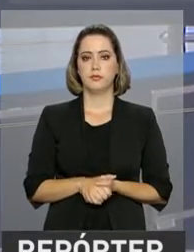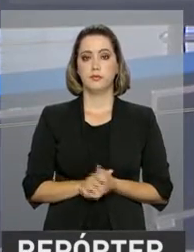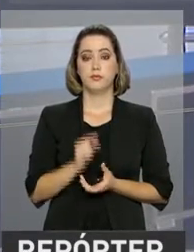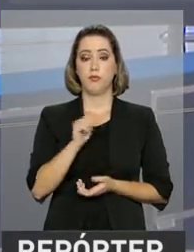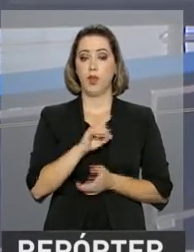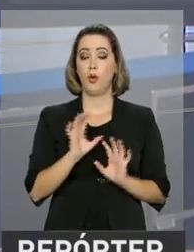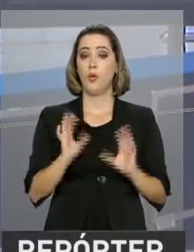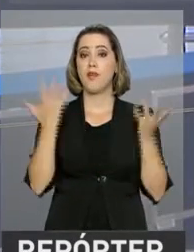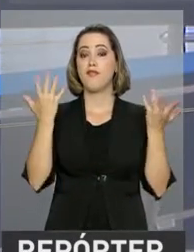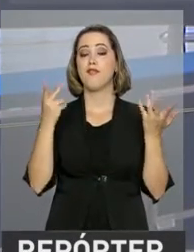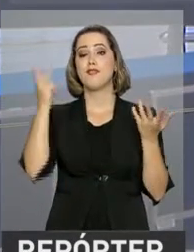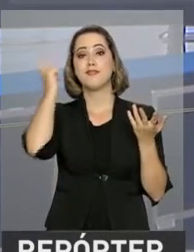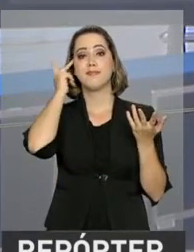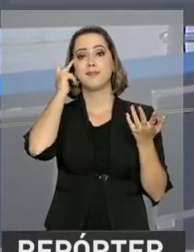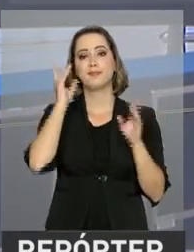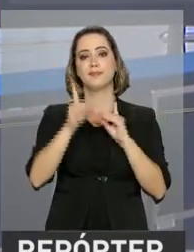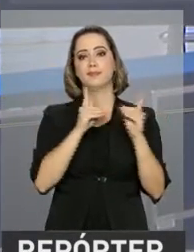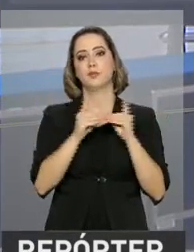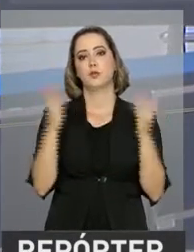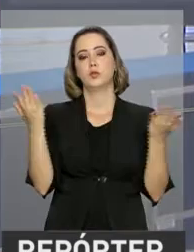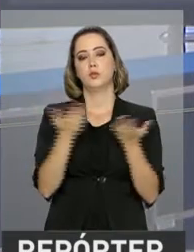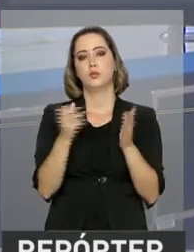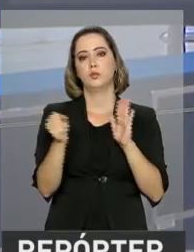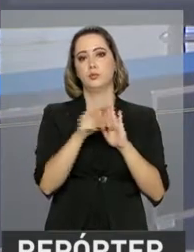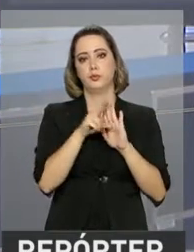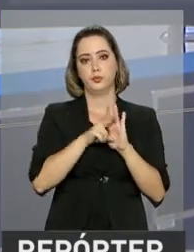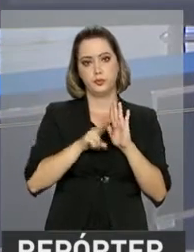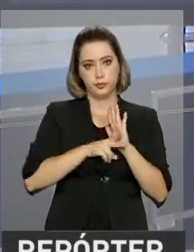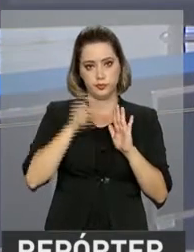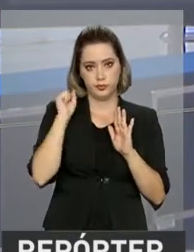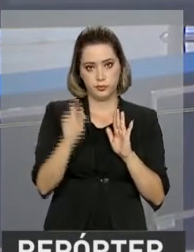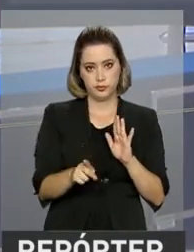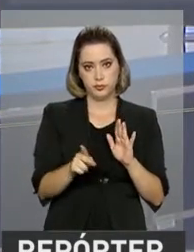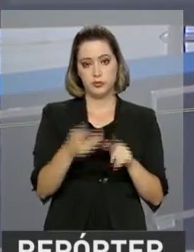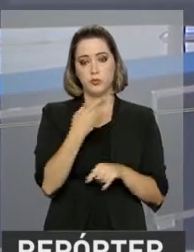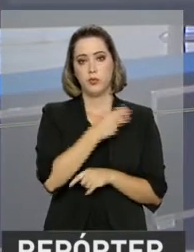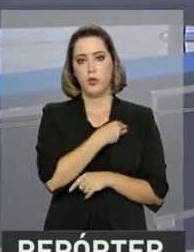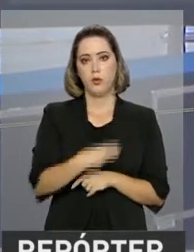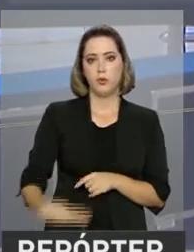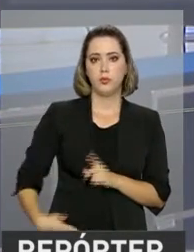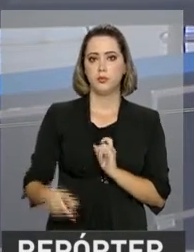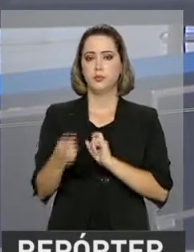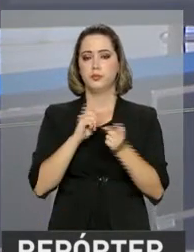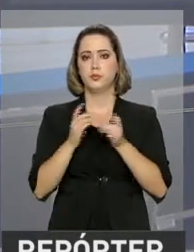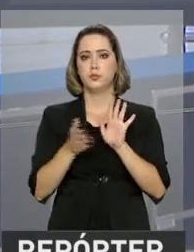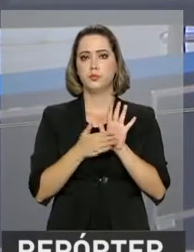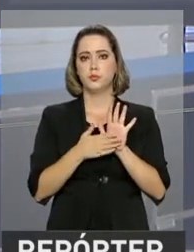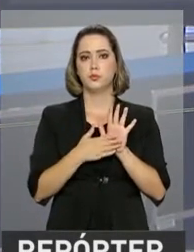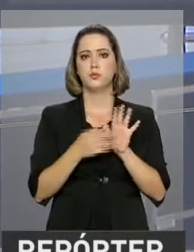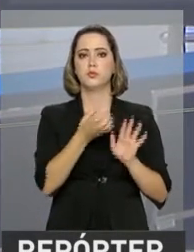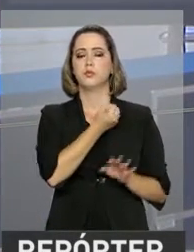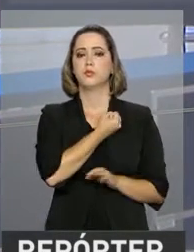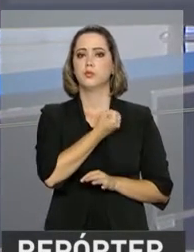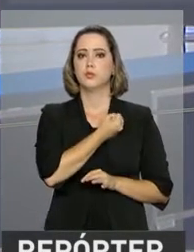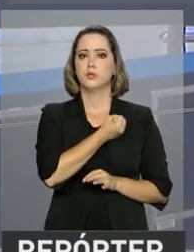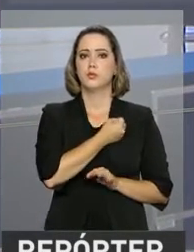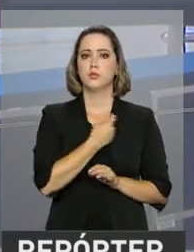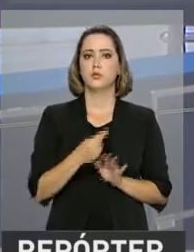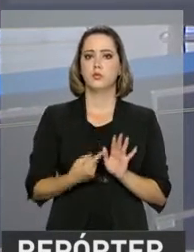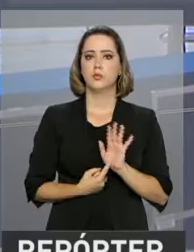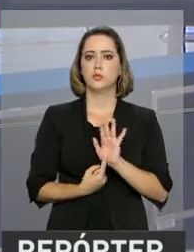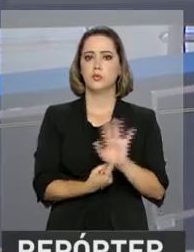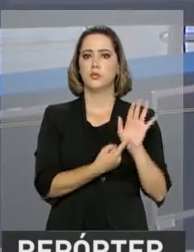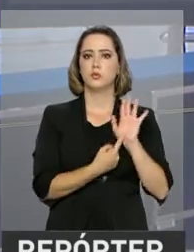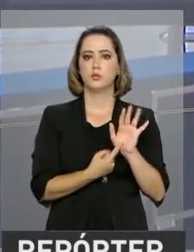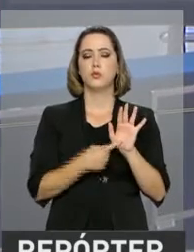evento em são paulo discutiu hoje a reforma da previdência o ministro da fazenda apresentou dados para mostrar que o modelo atual